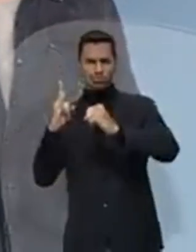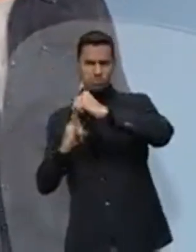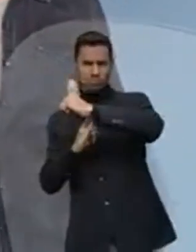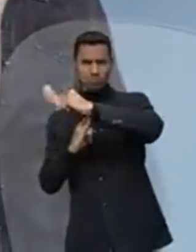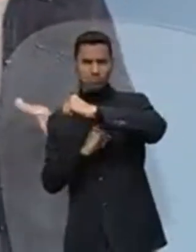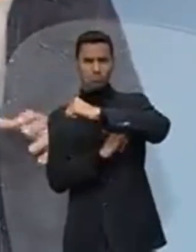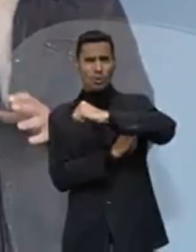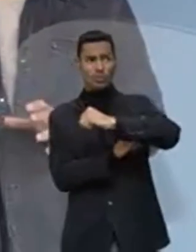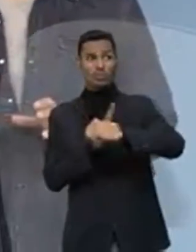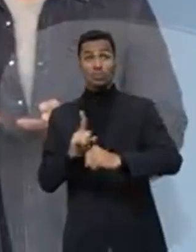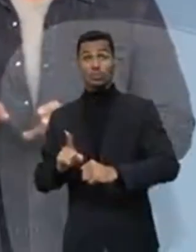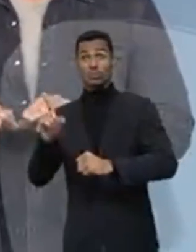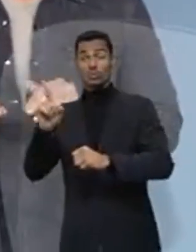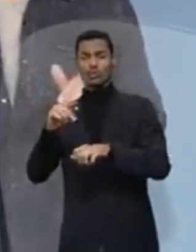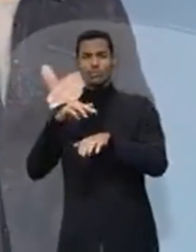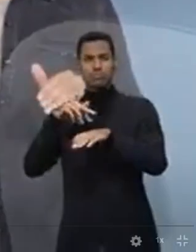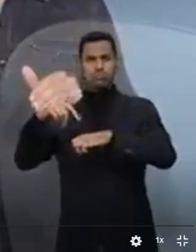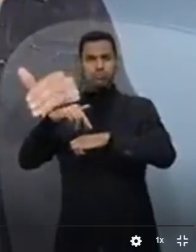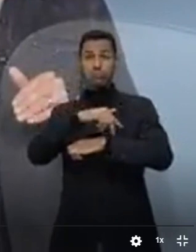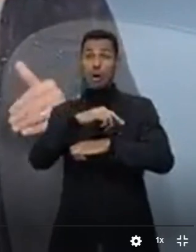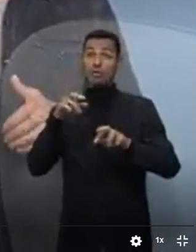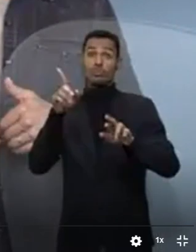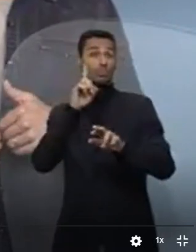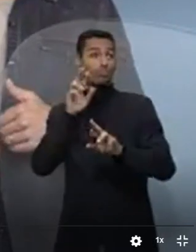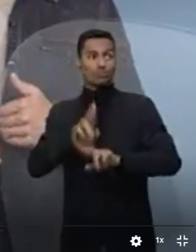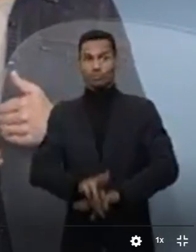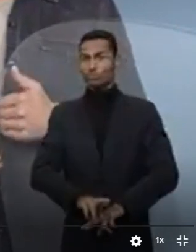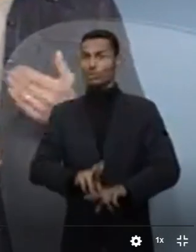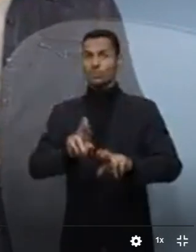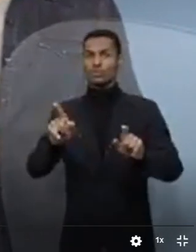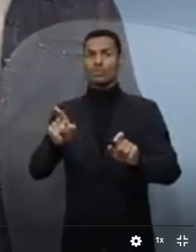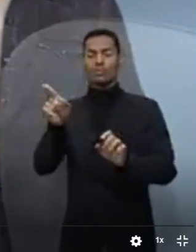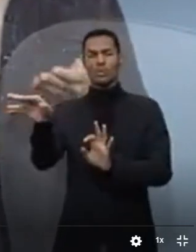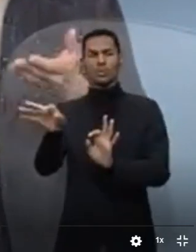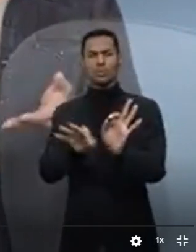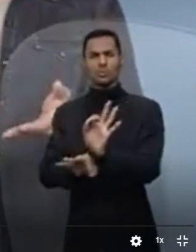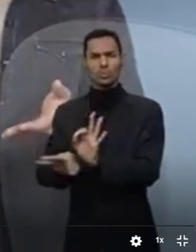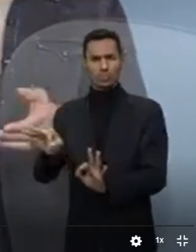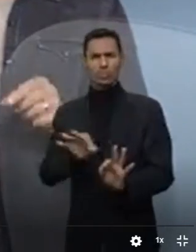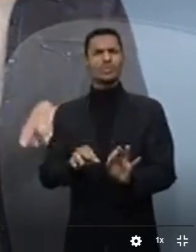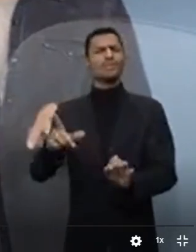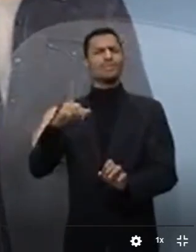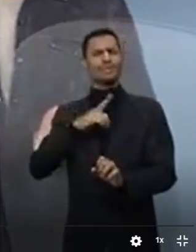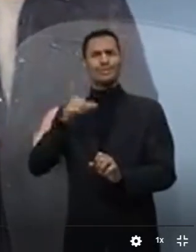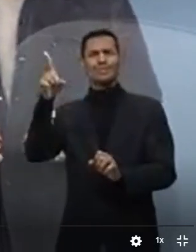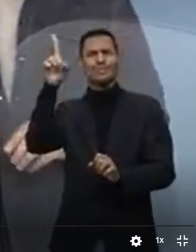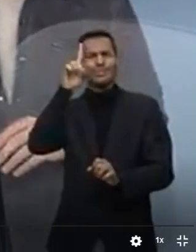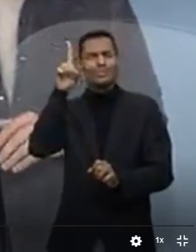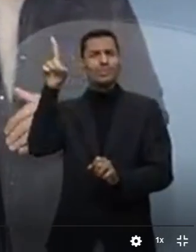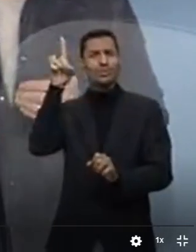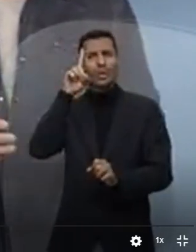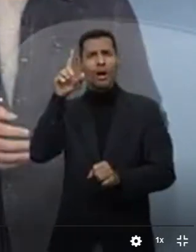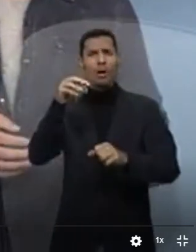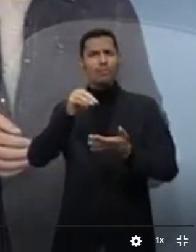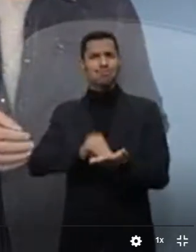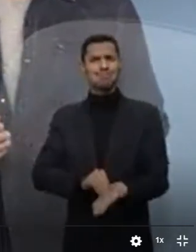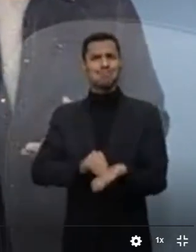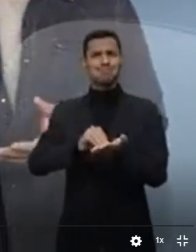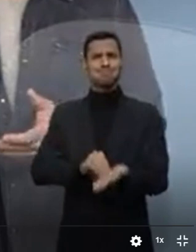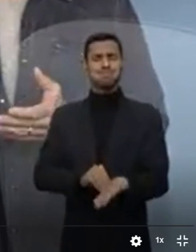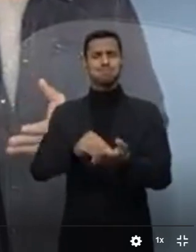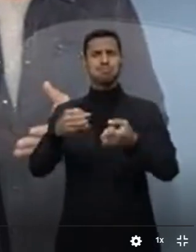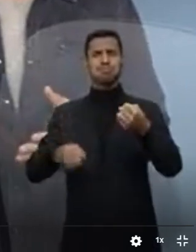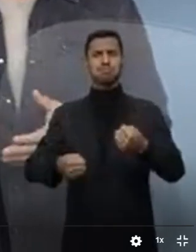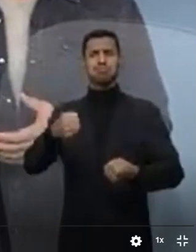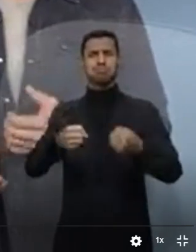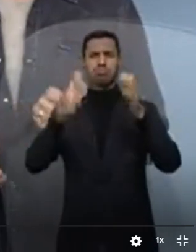pontes, essa lógica de carregamento é diferente, já que essas estruturas recebem diariamente cargas móveis de